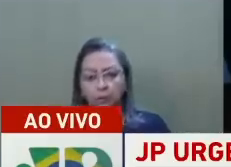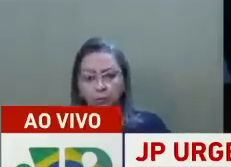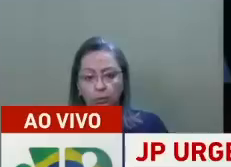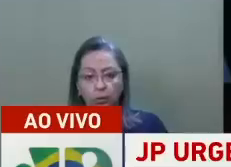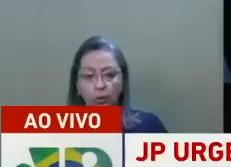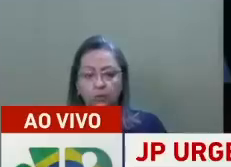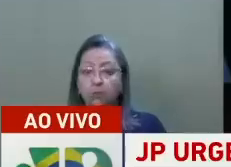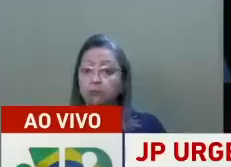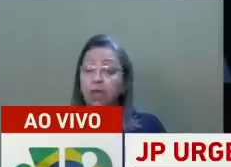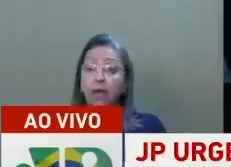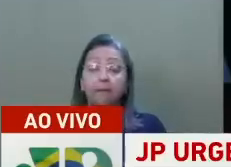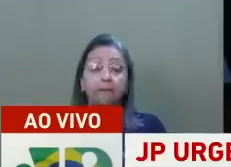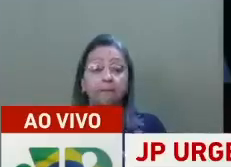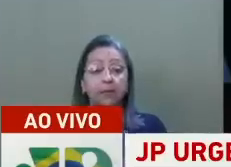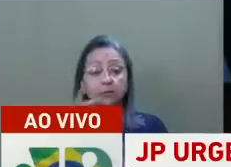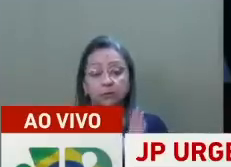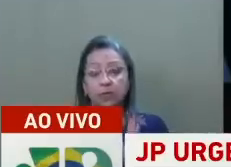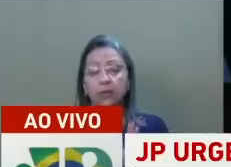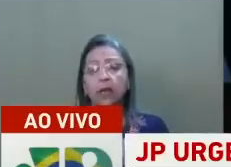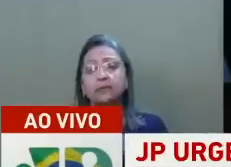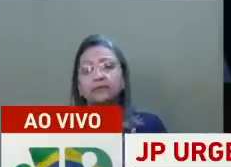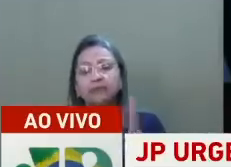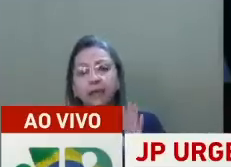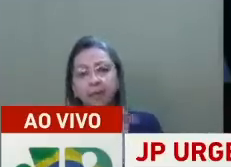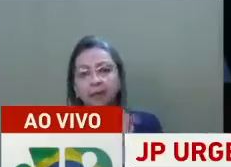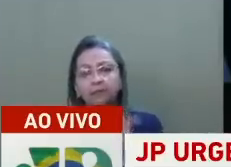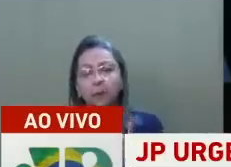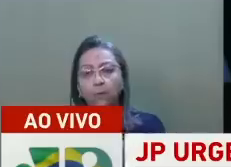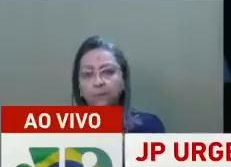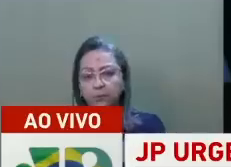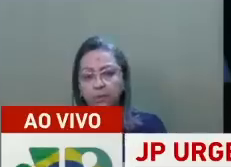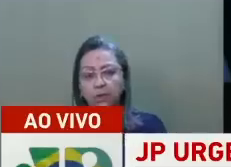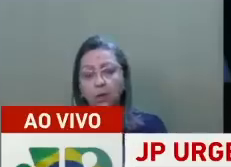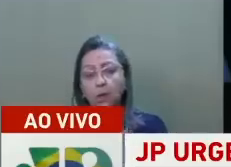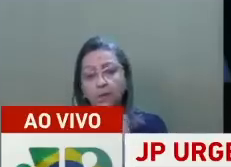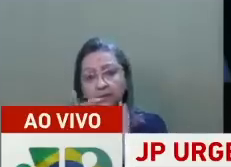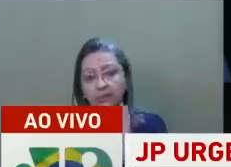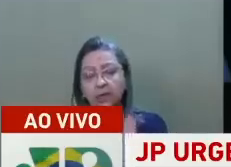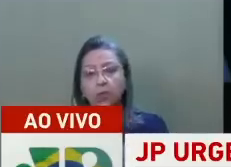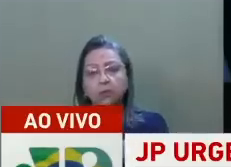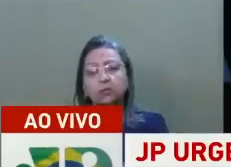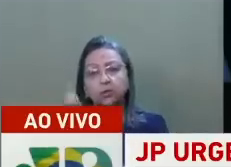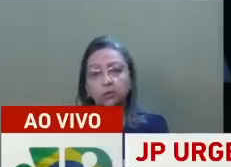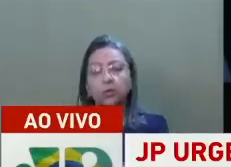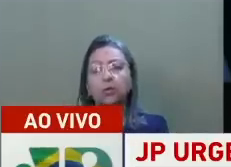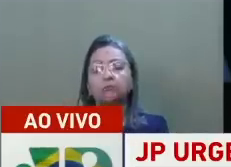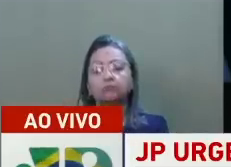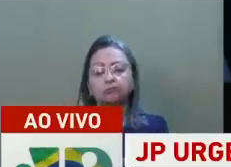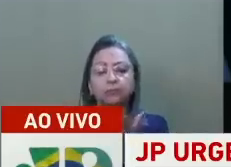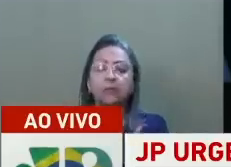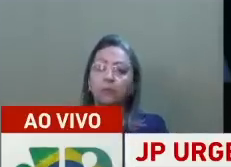Ficam prejudicadas as medidas provisórias e demais emendas apresentadas. Parecer da comissão diretora. Essa é a sessão plenária do